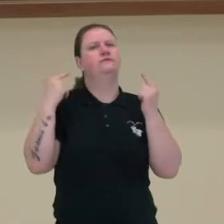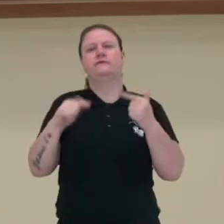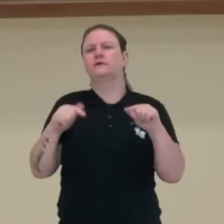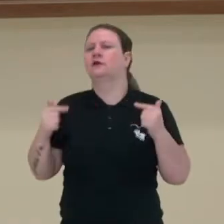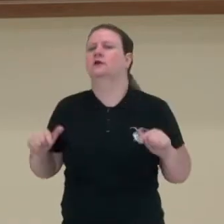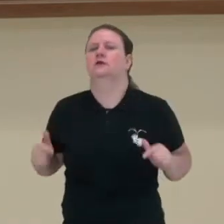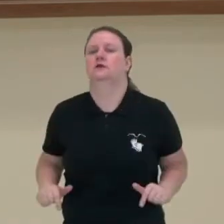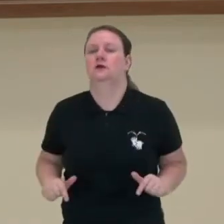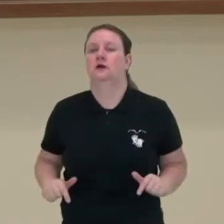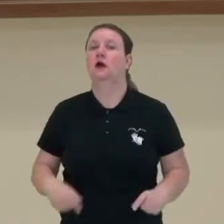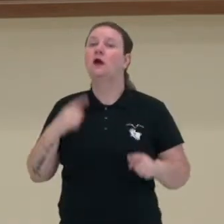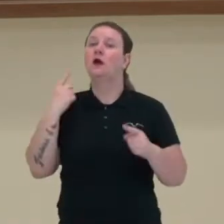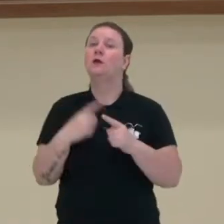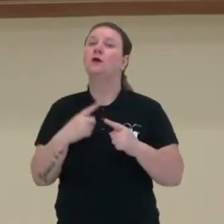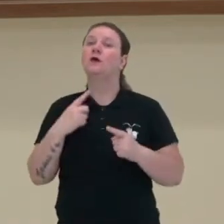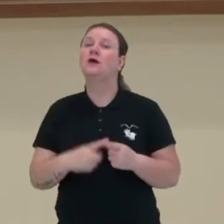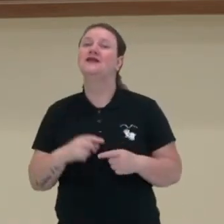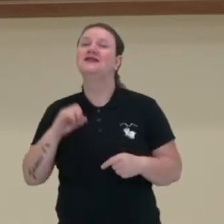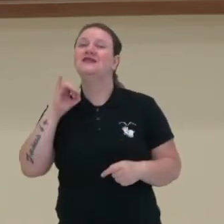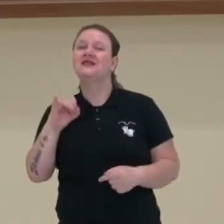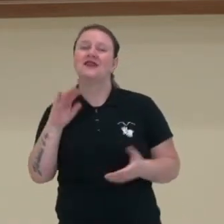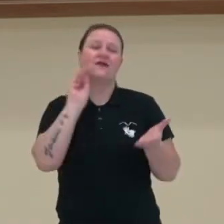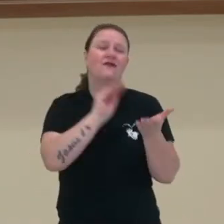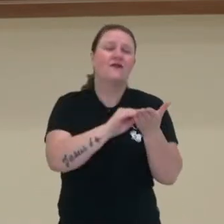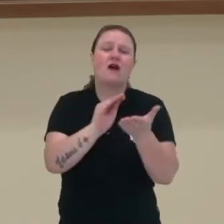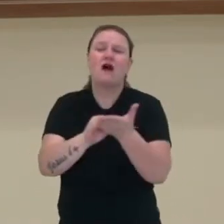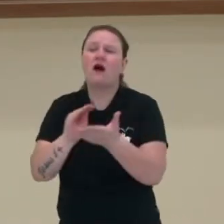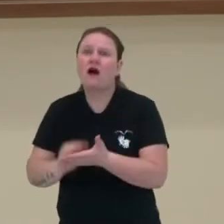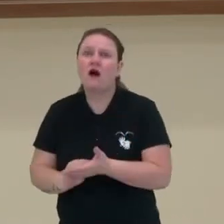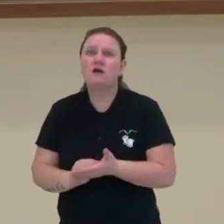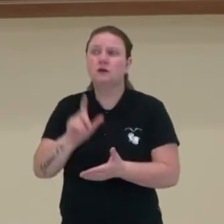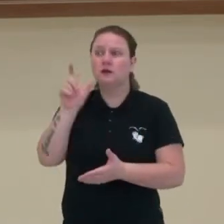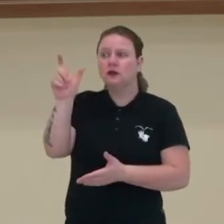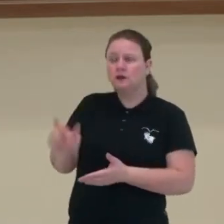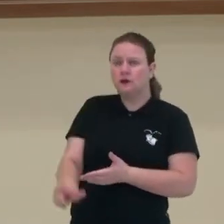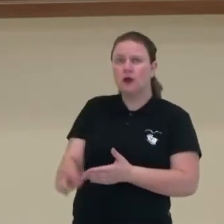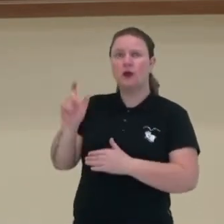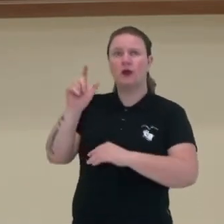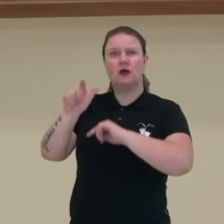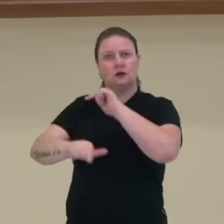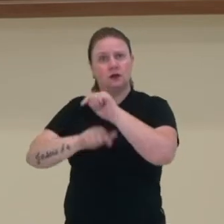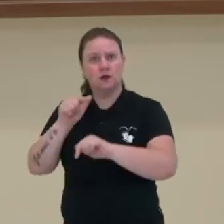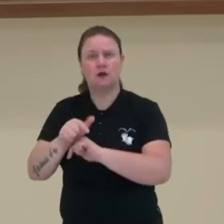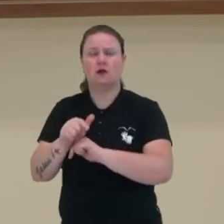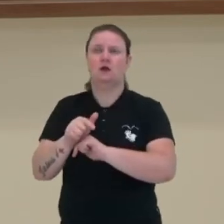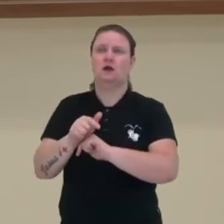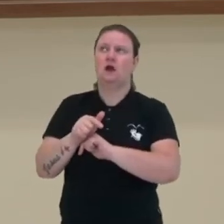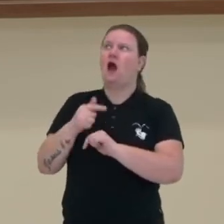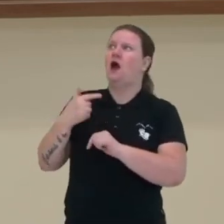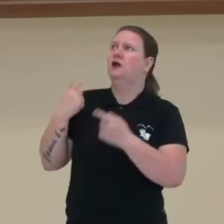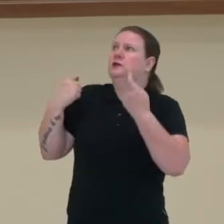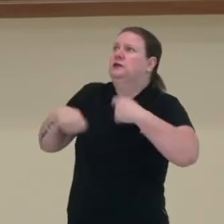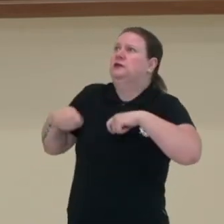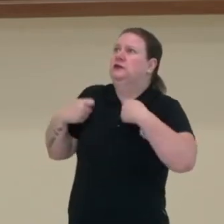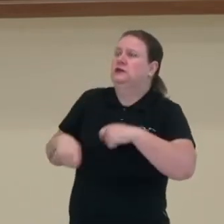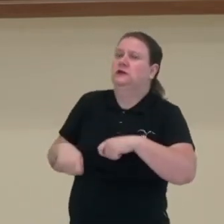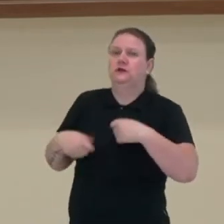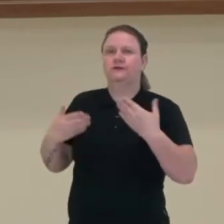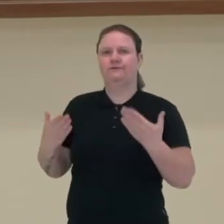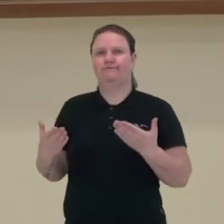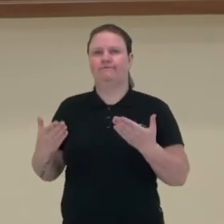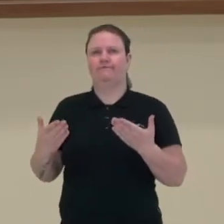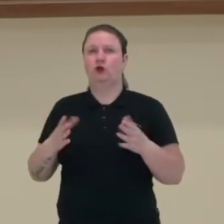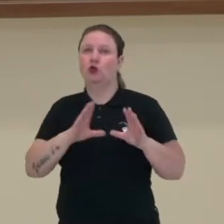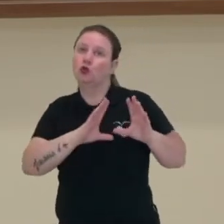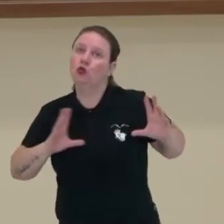quando falta alguém realizando o seu trabalho, a gente sente falta, não é mesmo? Então, todo mundo precisa